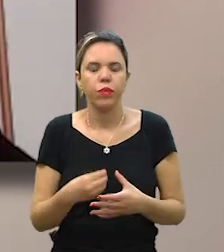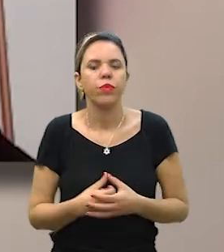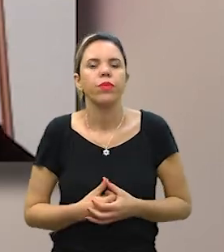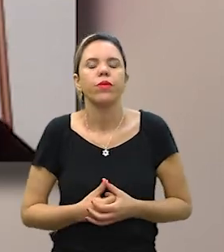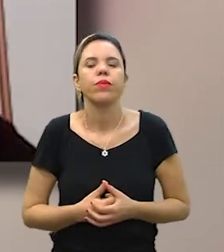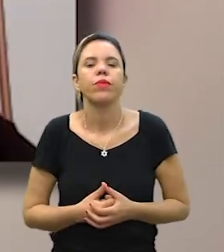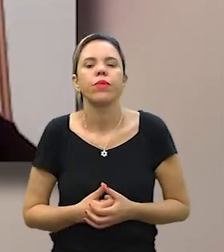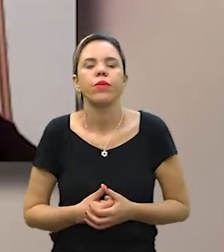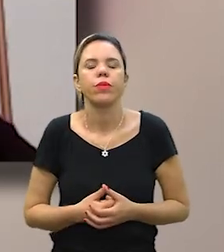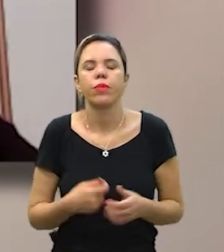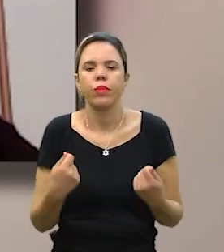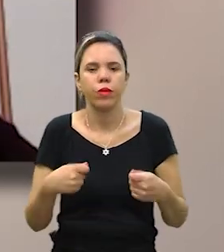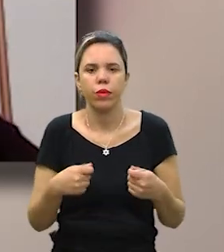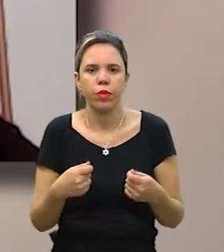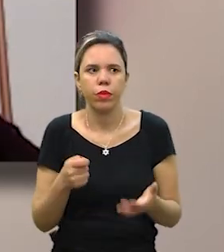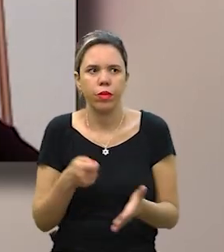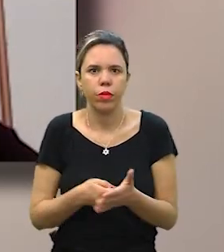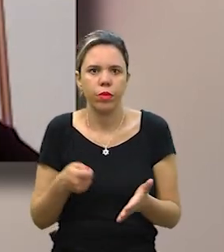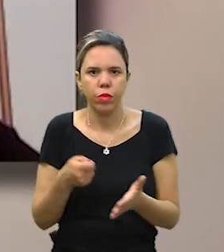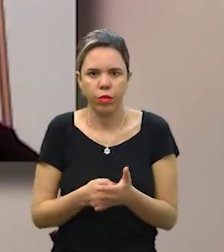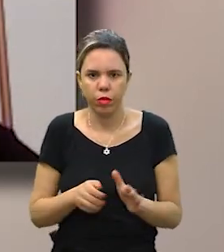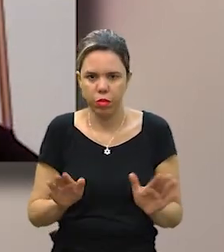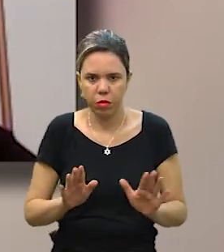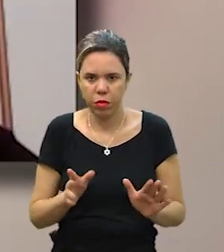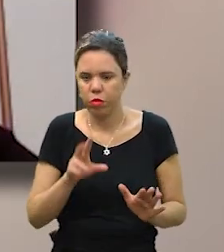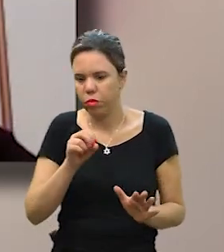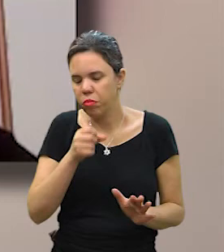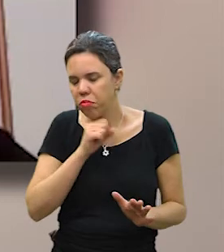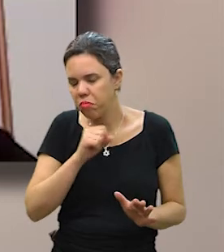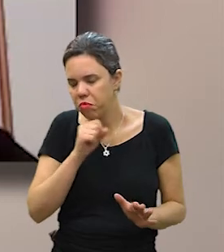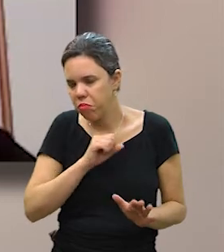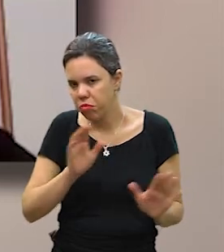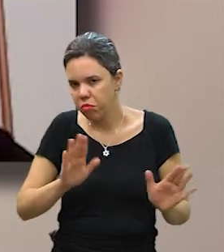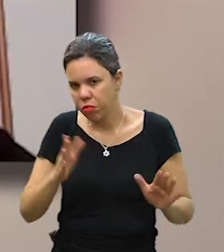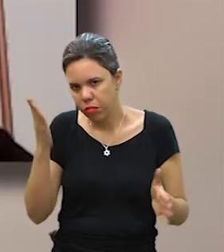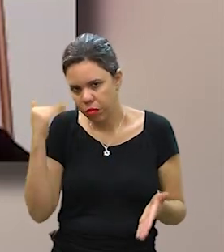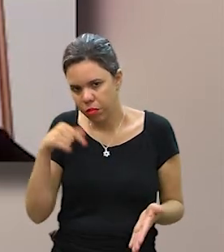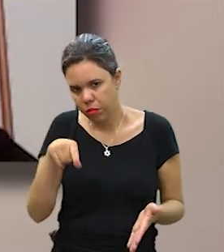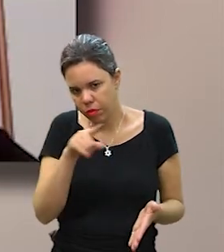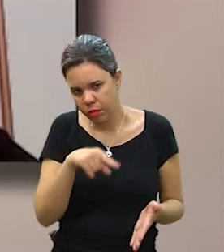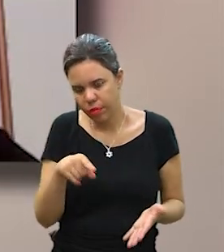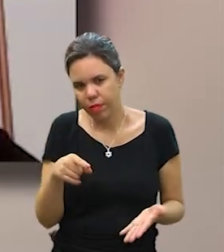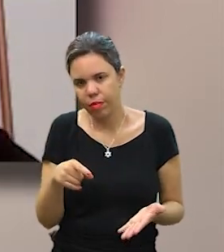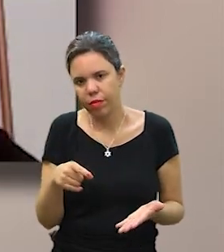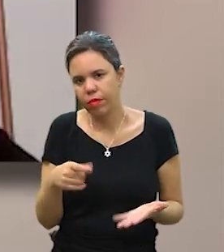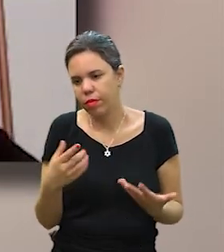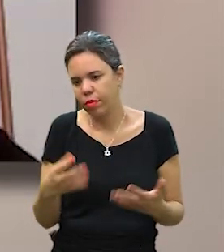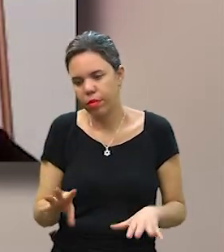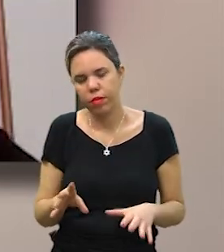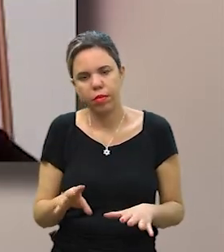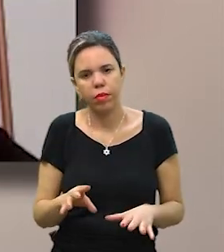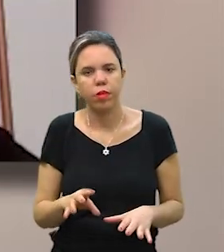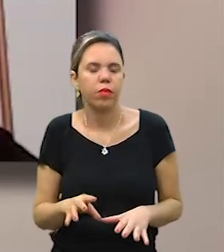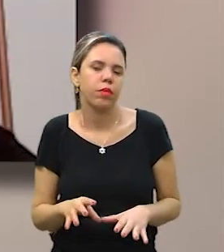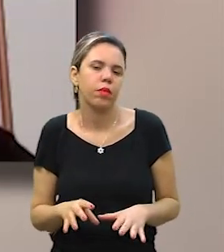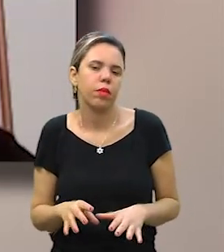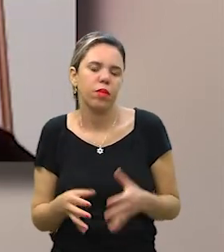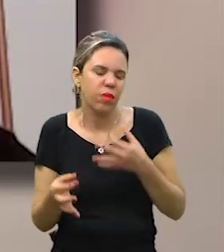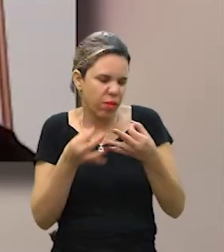filho. Não precisa brigar, né, com a avó e o vô. A gente sabe que eles não estão